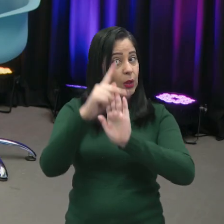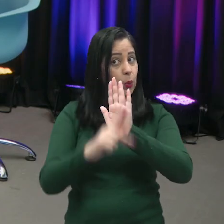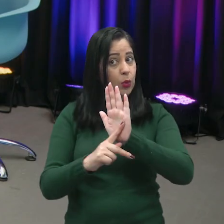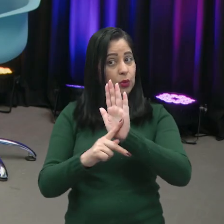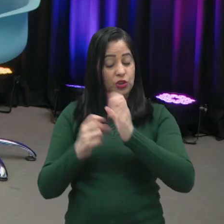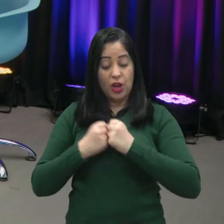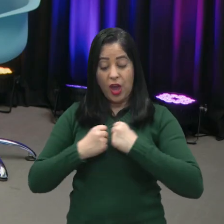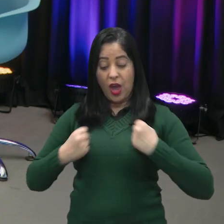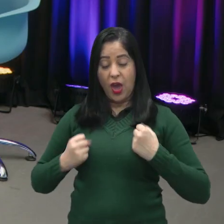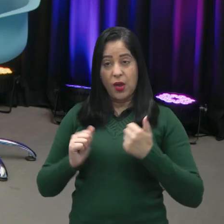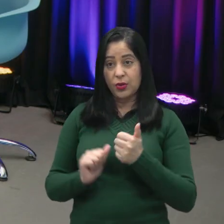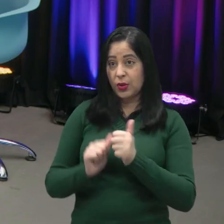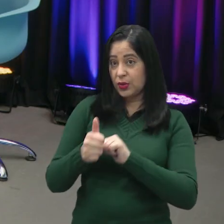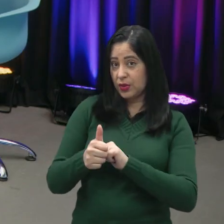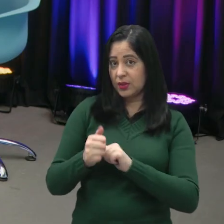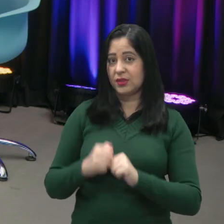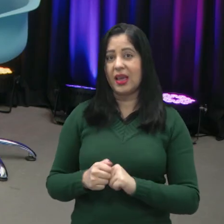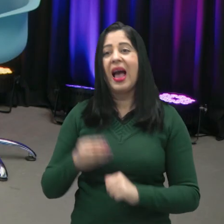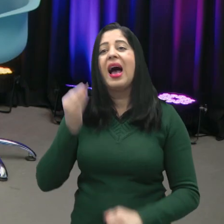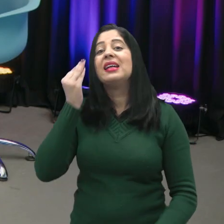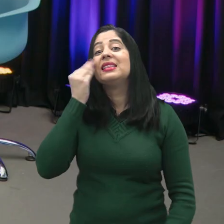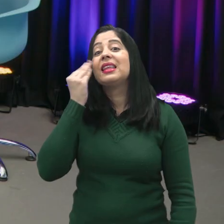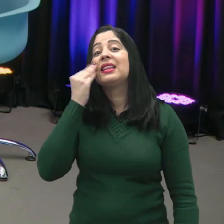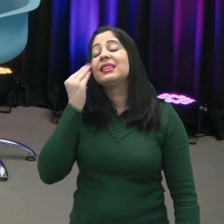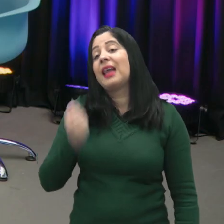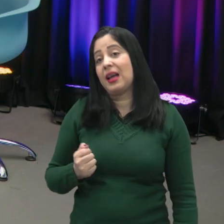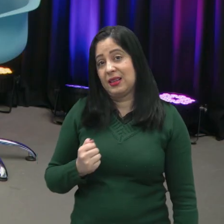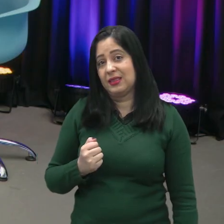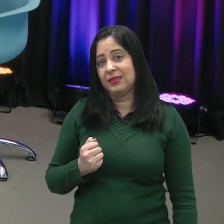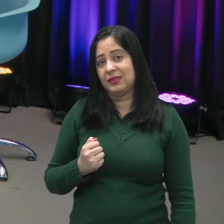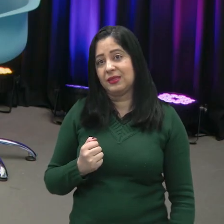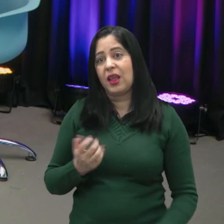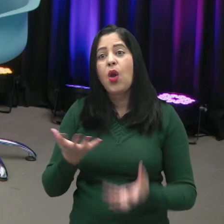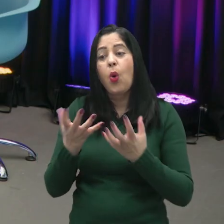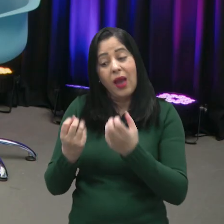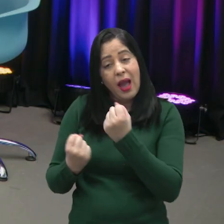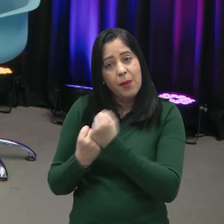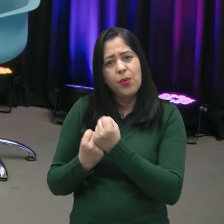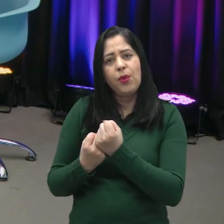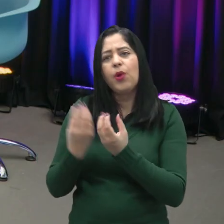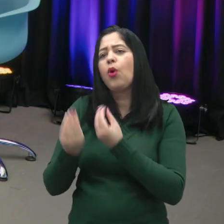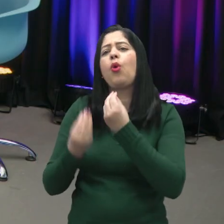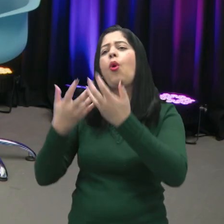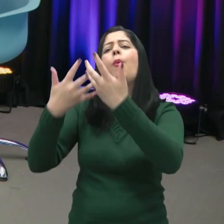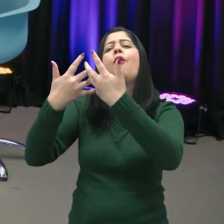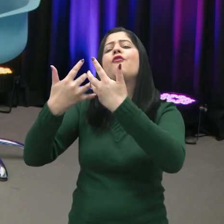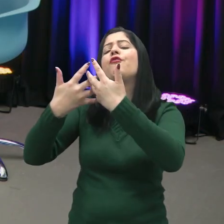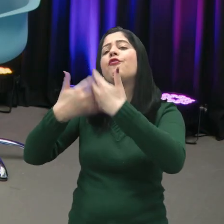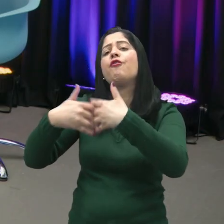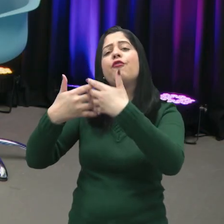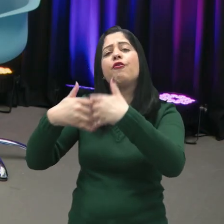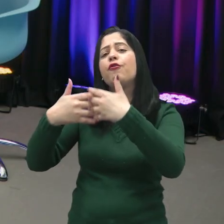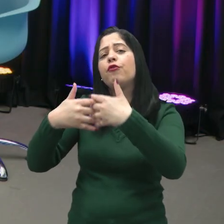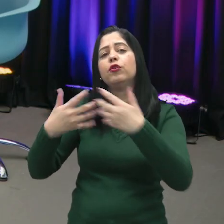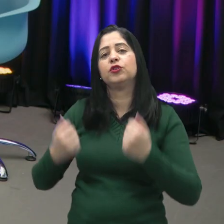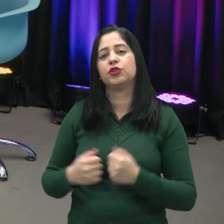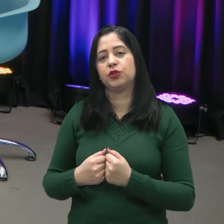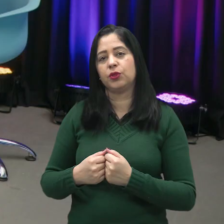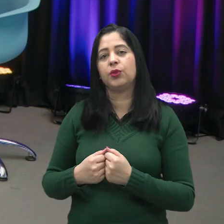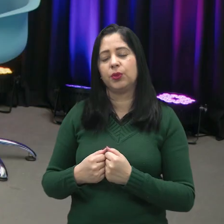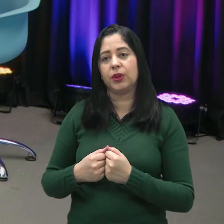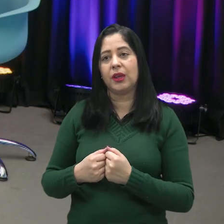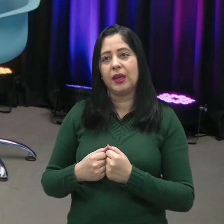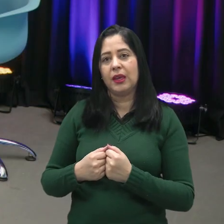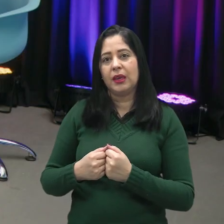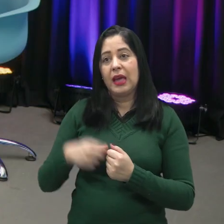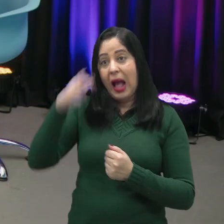Cidadão? Falei, eu queria, né, talvez tentar essa possibilidade também de ser apoiado pelo alto rendimento. Como é que funciona todo